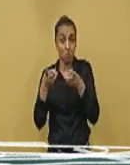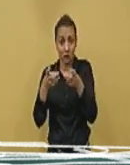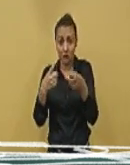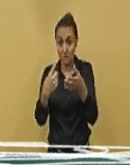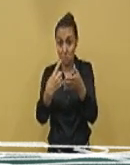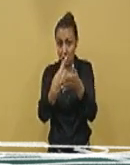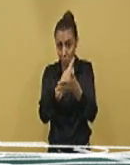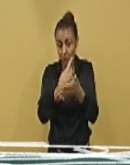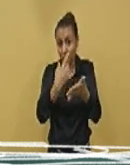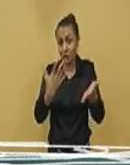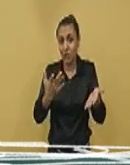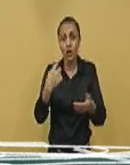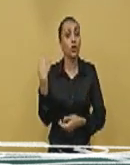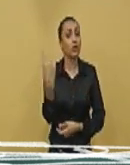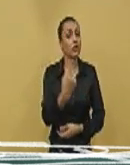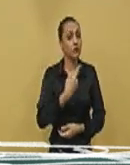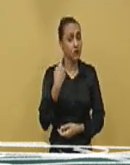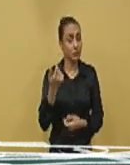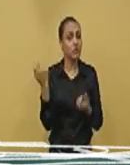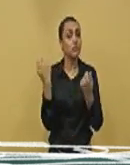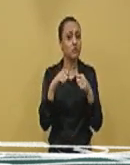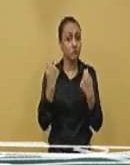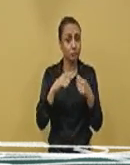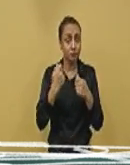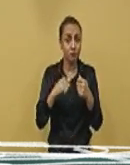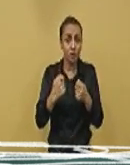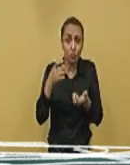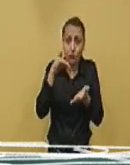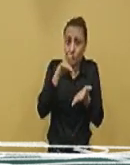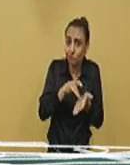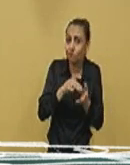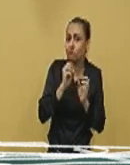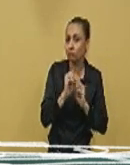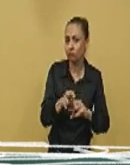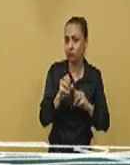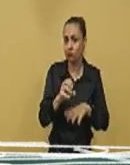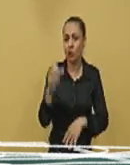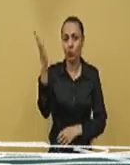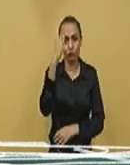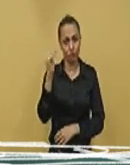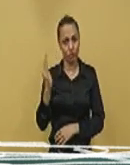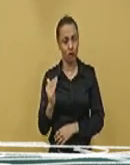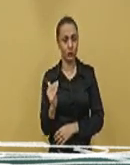pergunta, nós temos que consolidar a educação no nosso país,